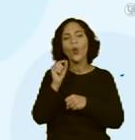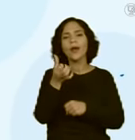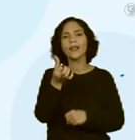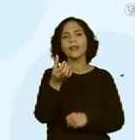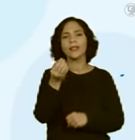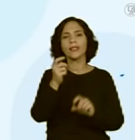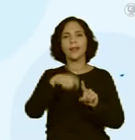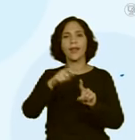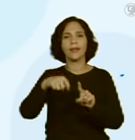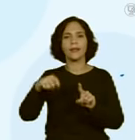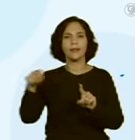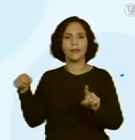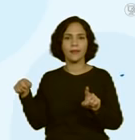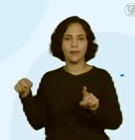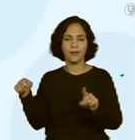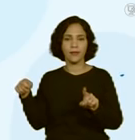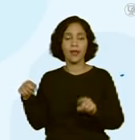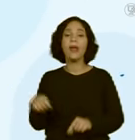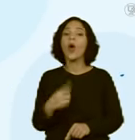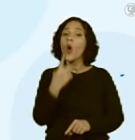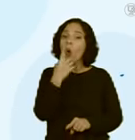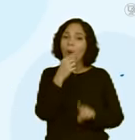Isso? Ah, não. 0 aqui.